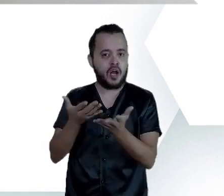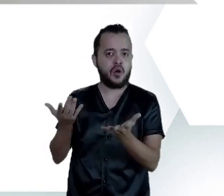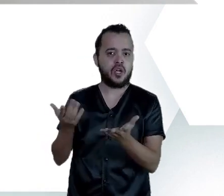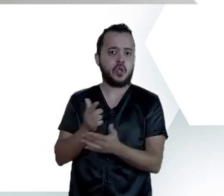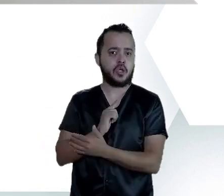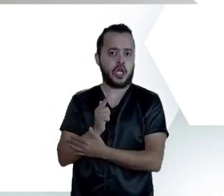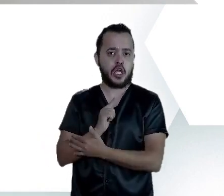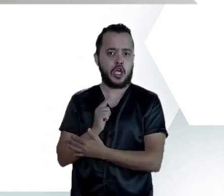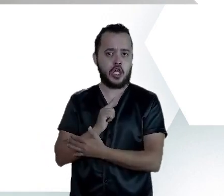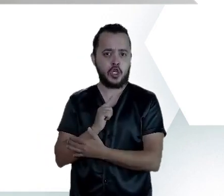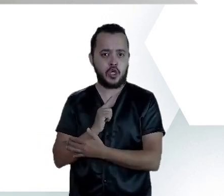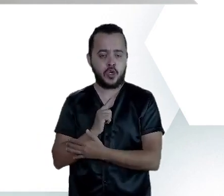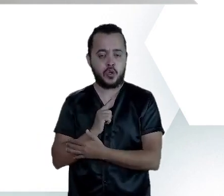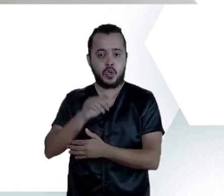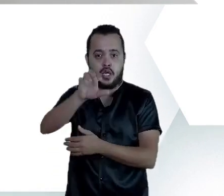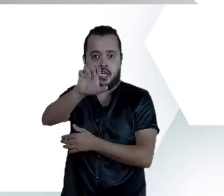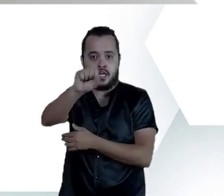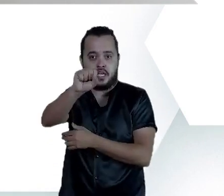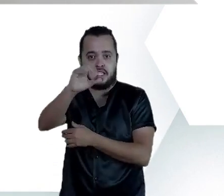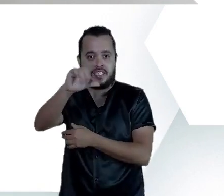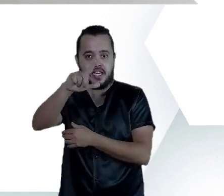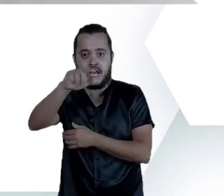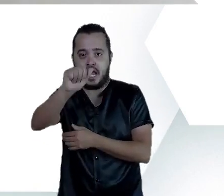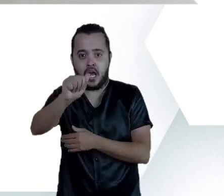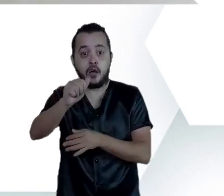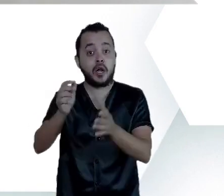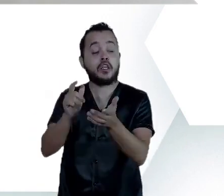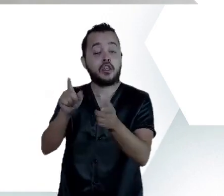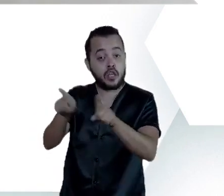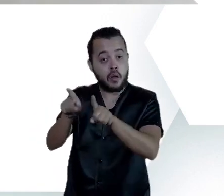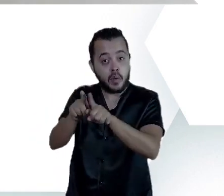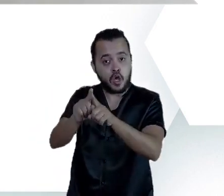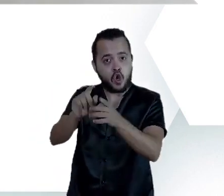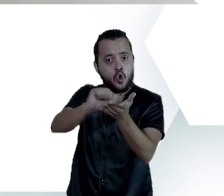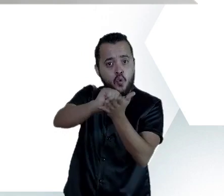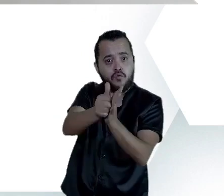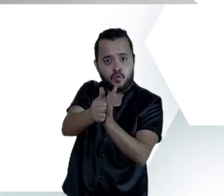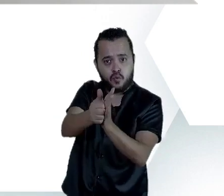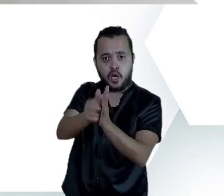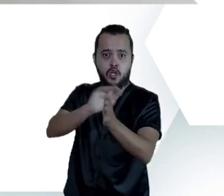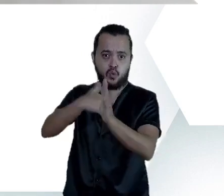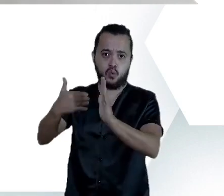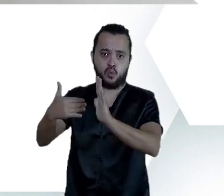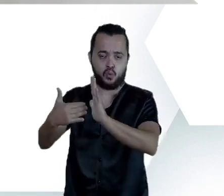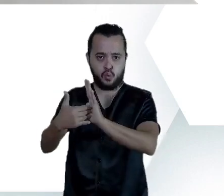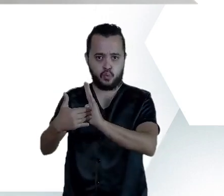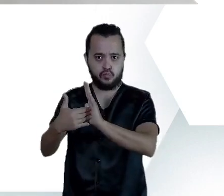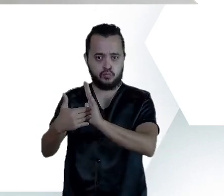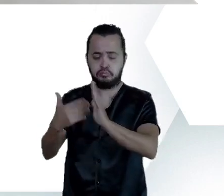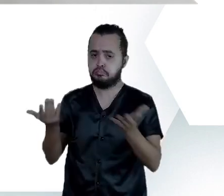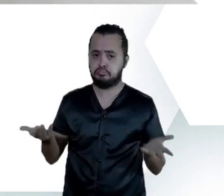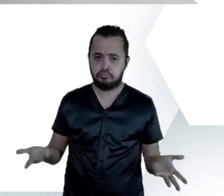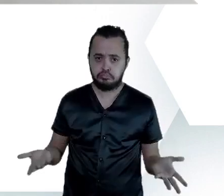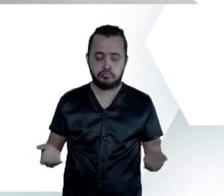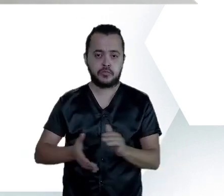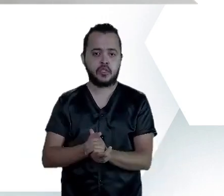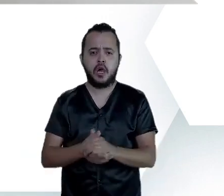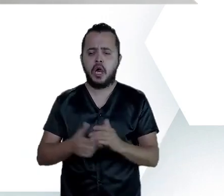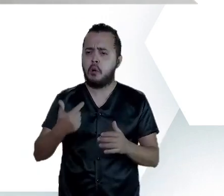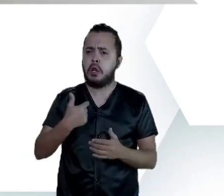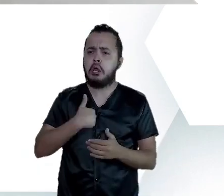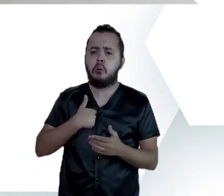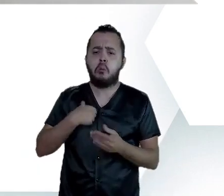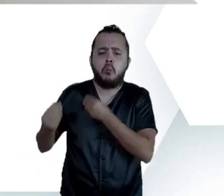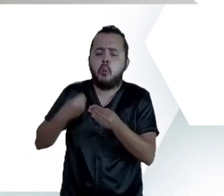eu tenho uma escala aqui que eu posso estar ajustando para mim poder estar verificando isso. Então tá tudo aqui. Para você poder estar fazendo